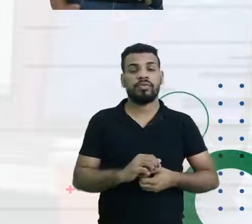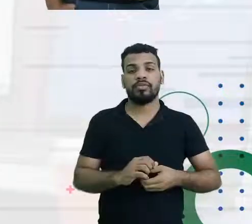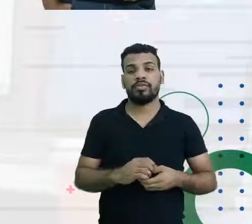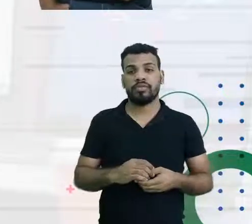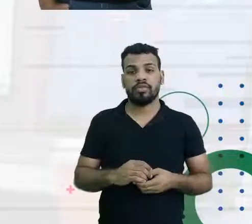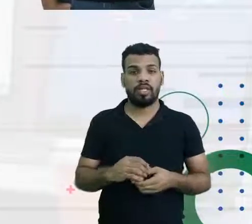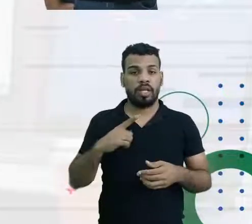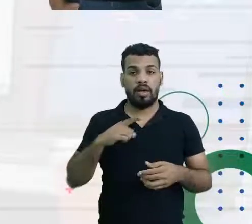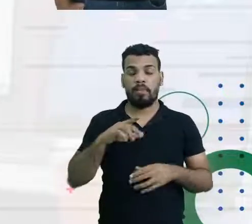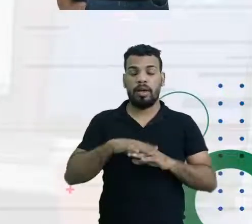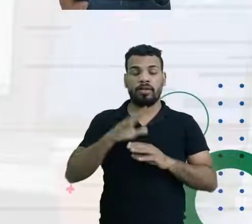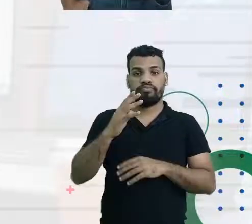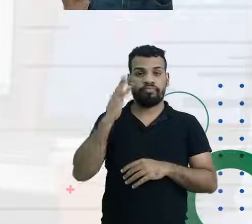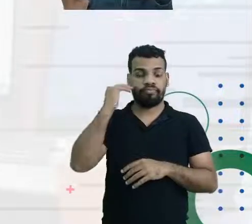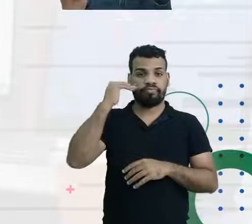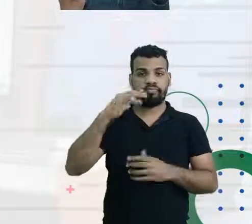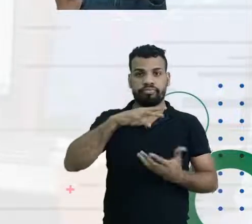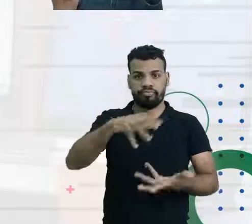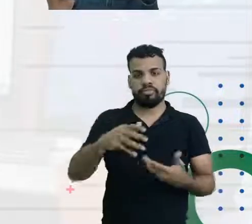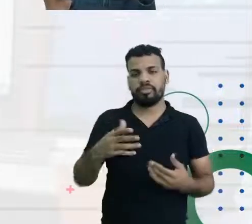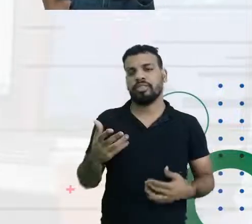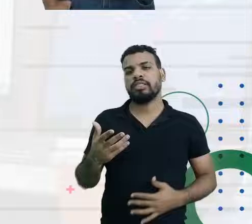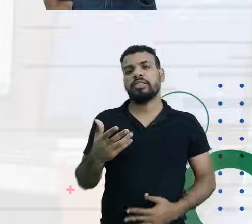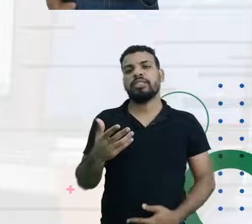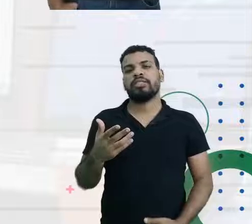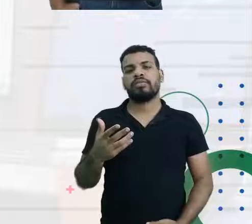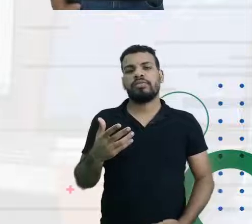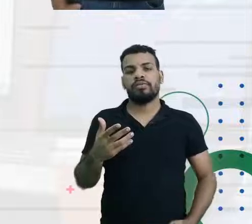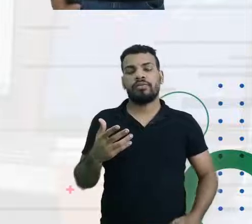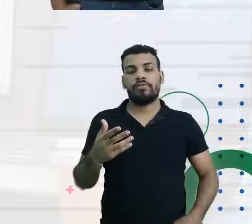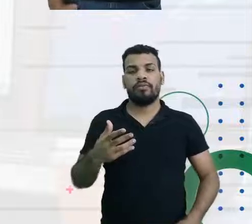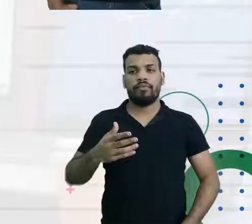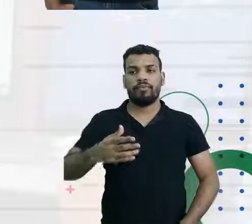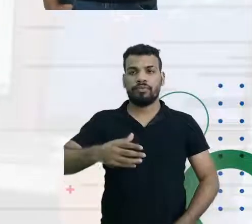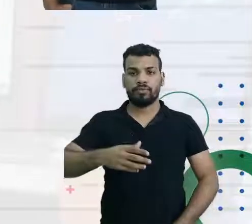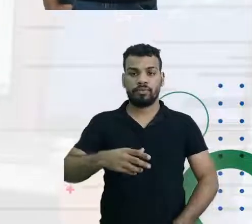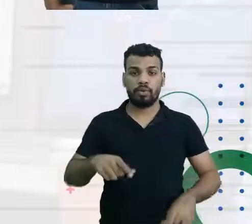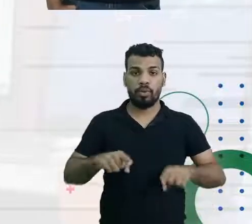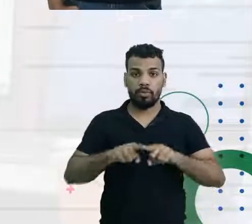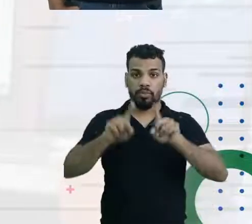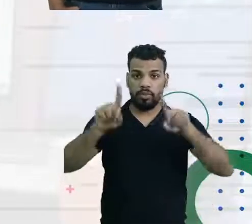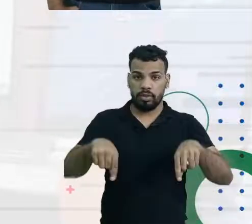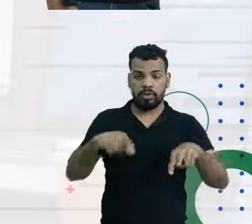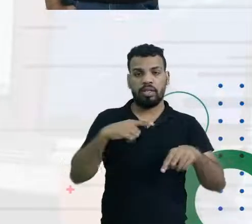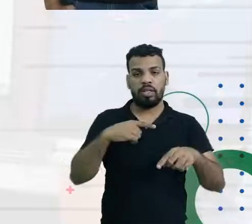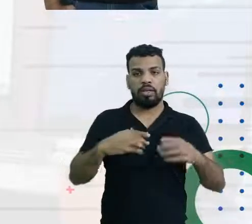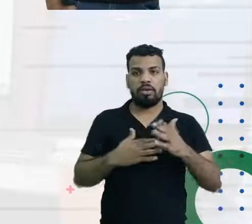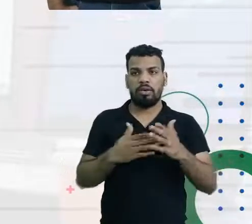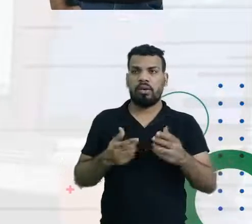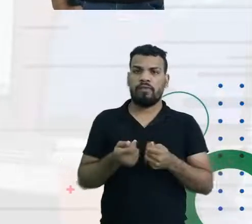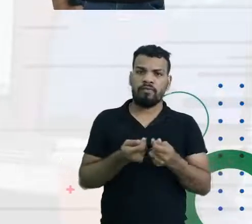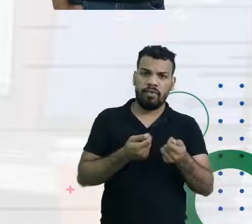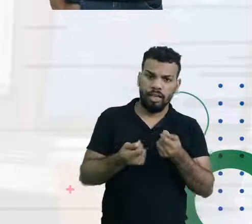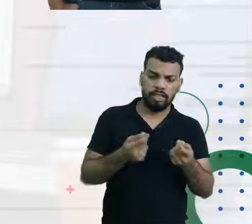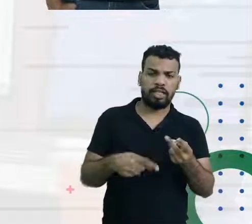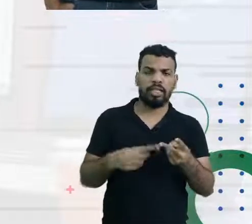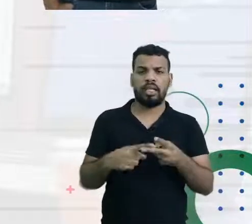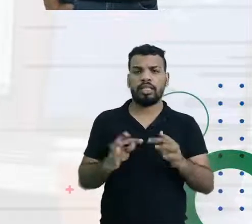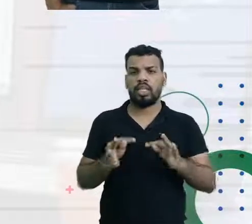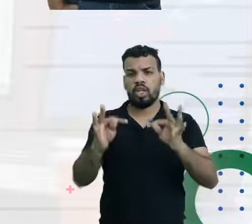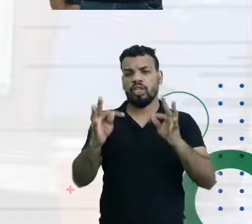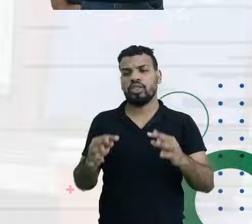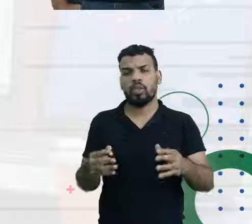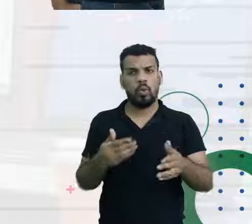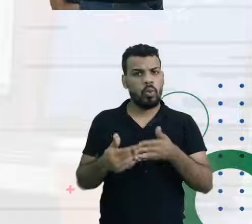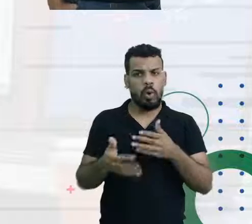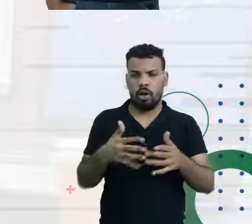personagens dos games de todos os tempos. Então, sempre que um projeto tem limitações, sejam financeiras, tecnológicas, seja